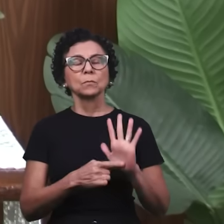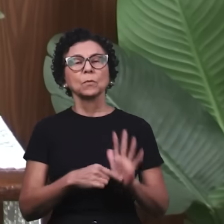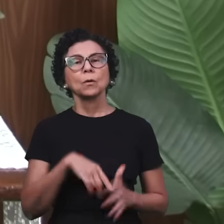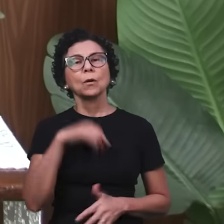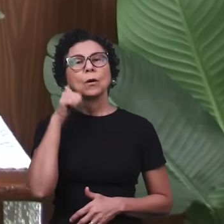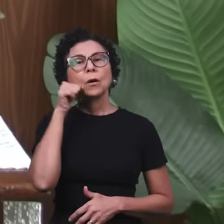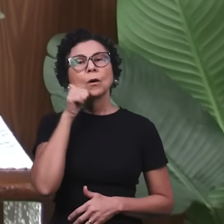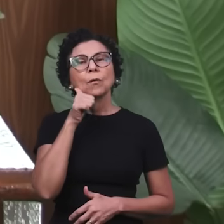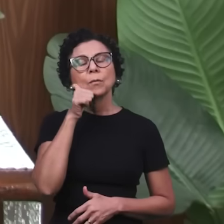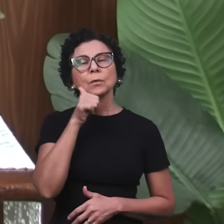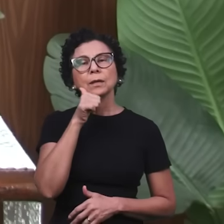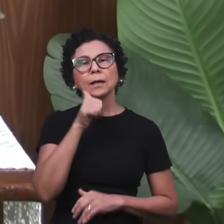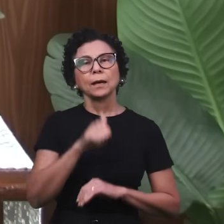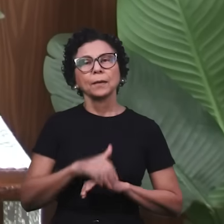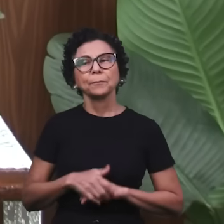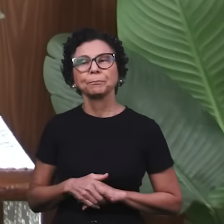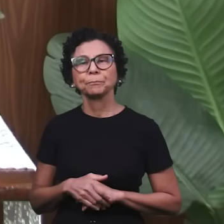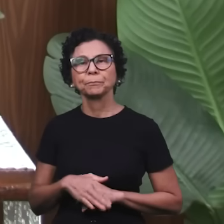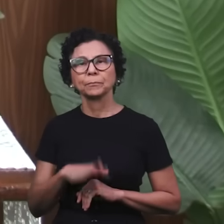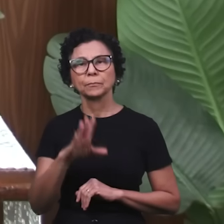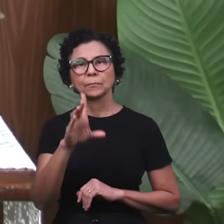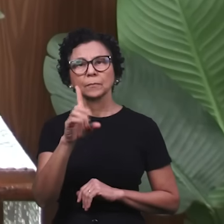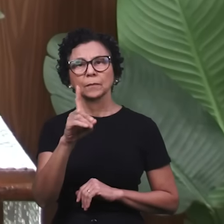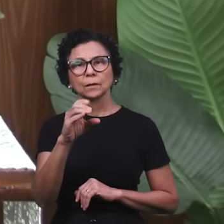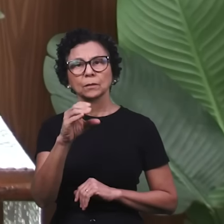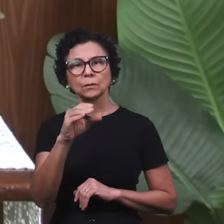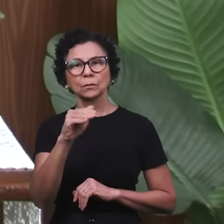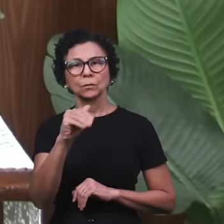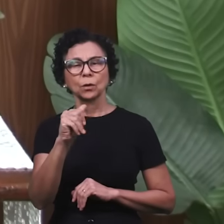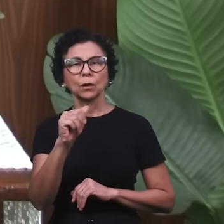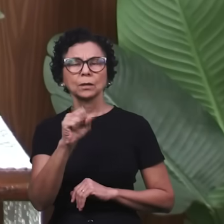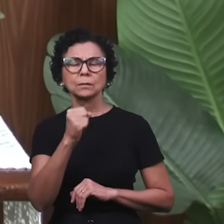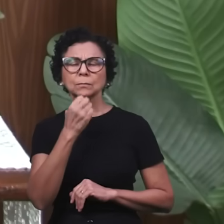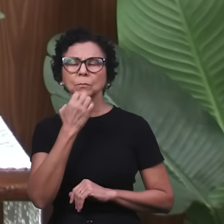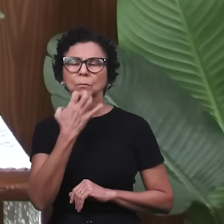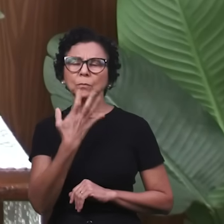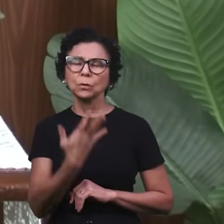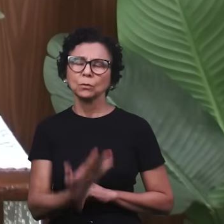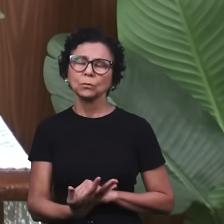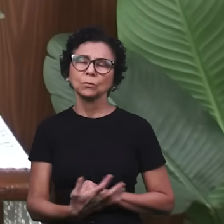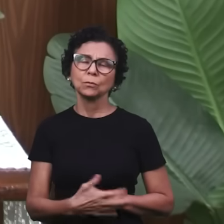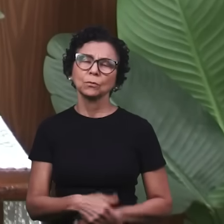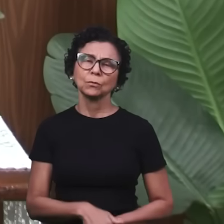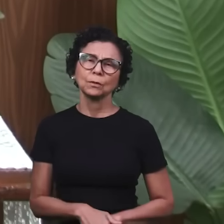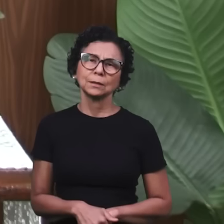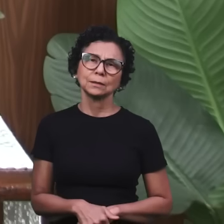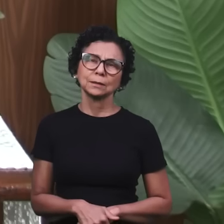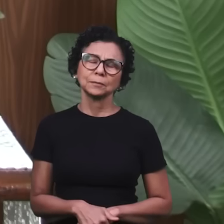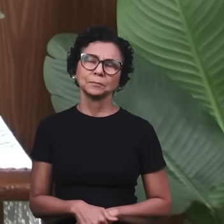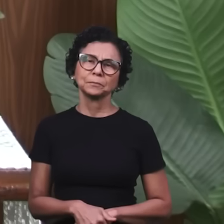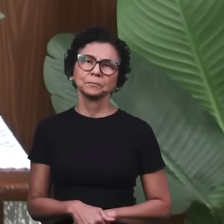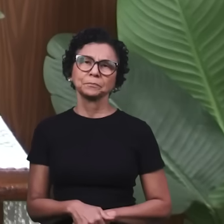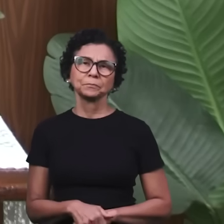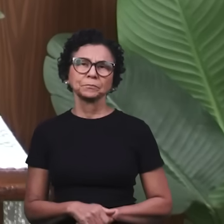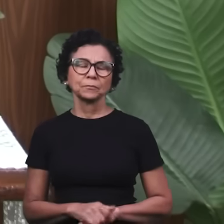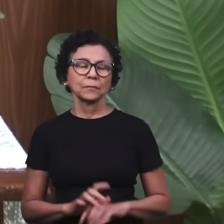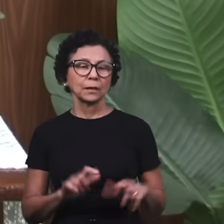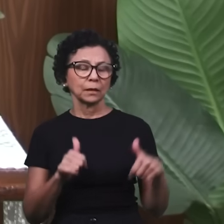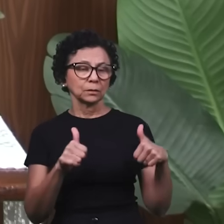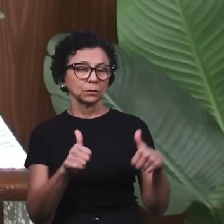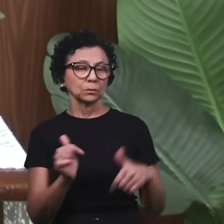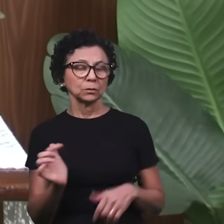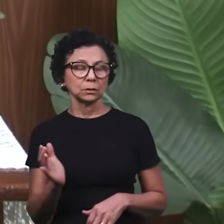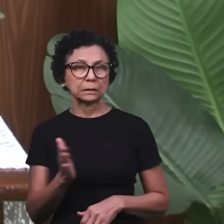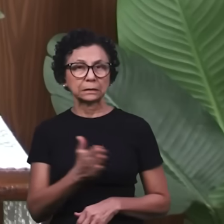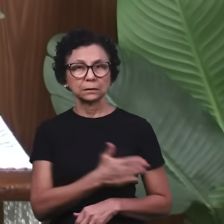ou Dorcas, e que ela estava cheia de boas obras. Esse trabalho de senhoras, ele tem sido